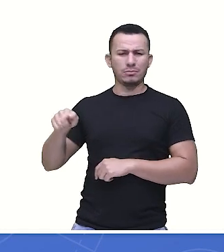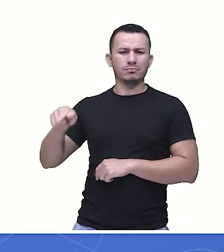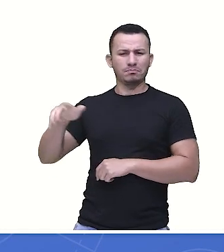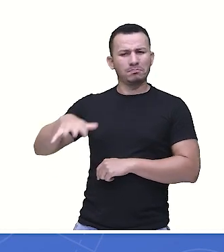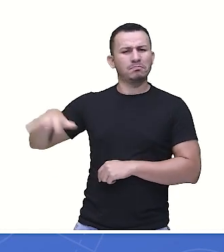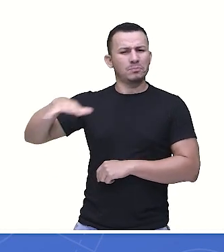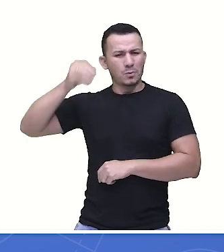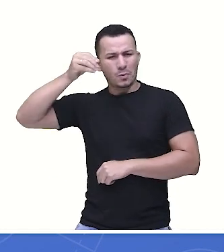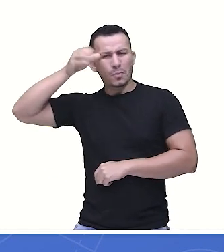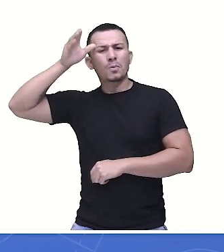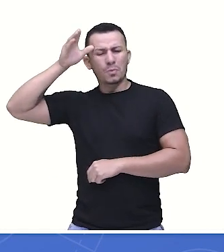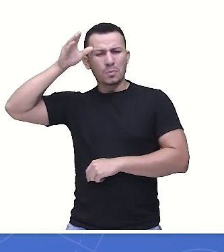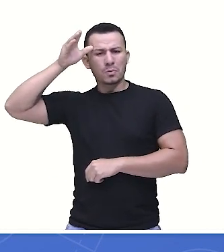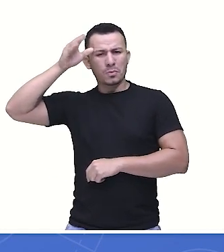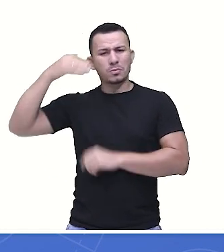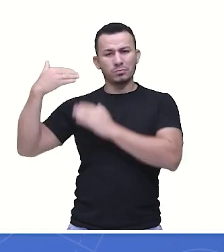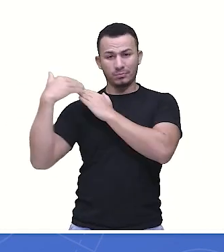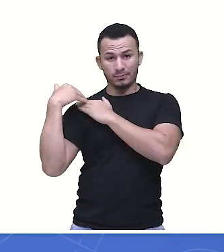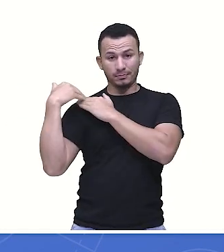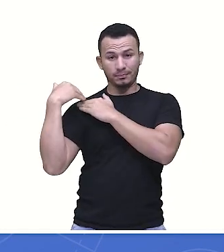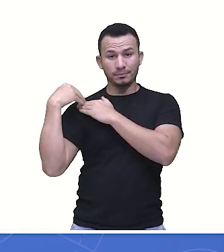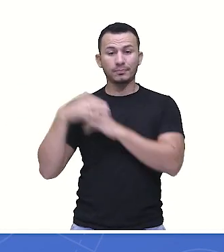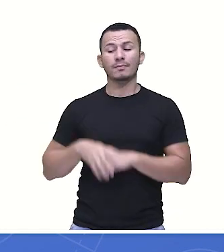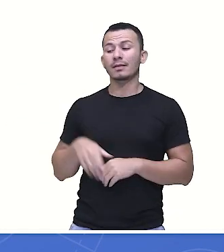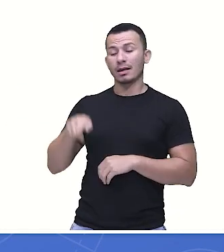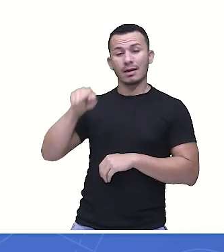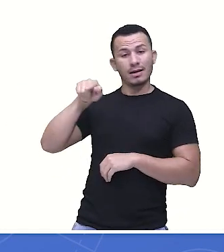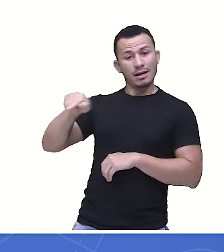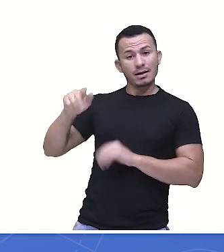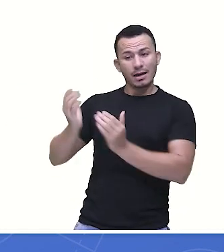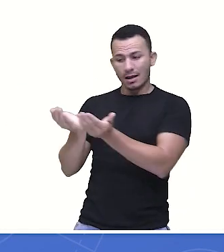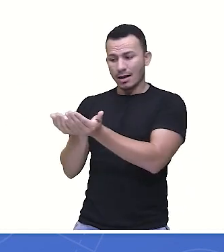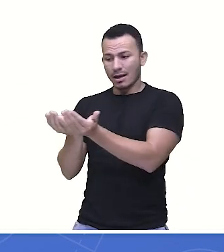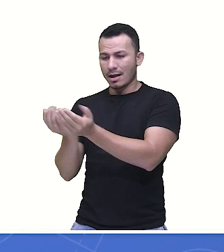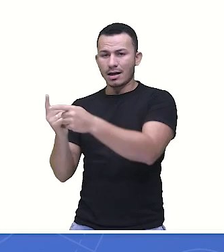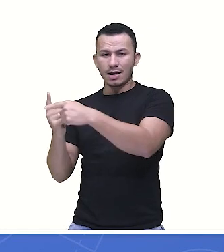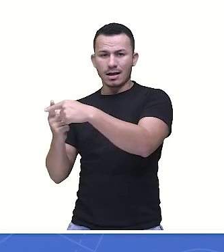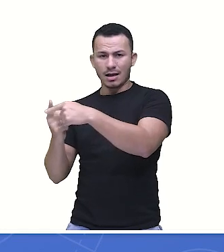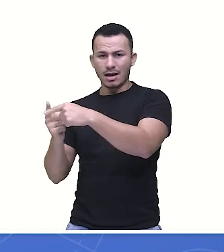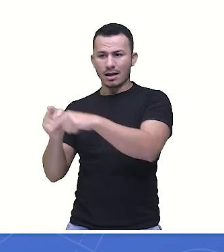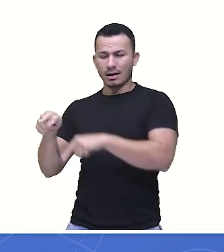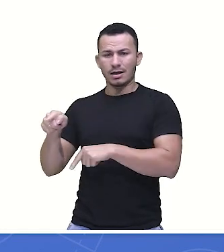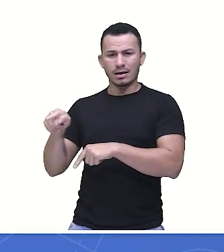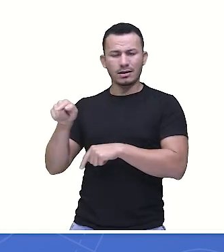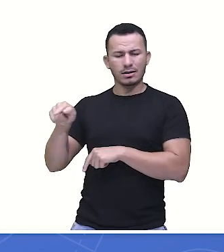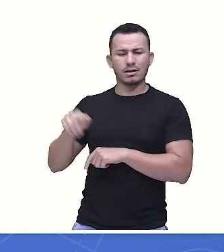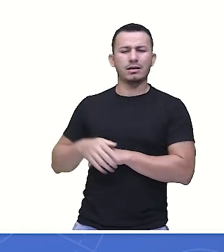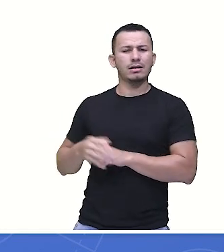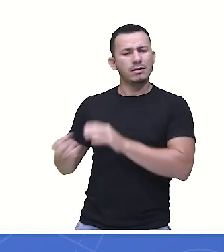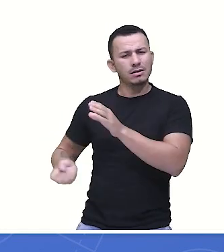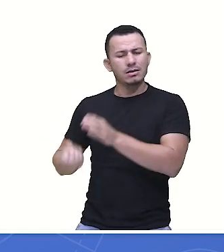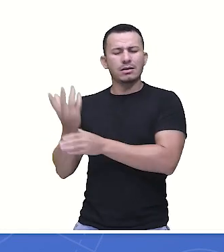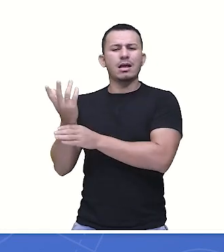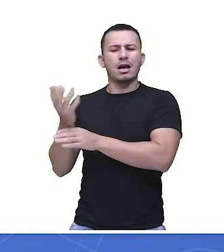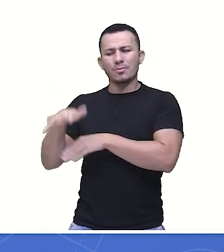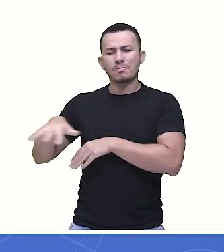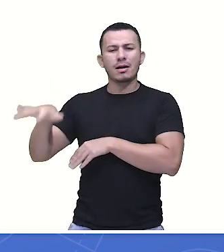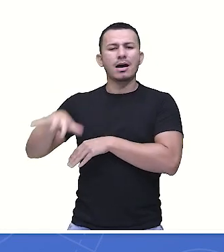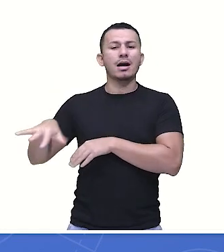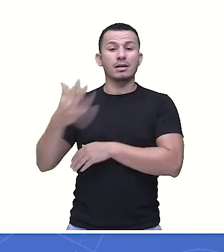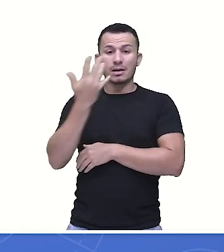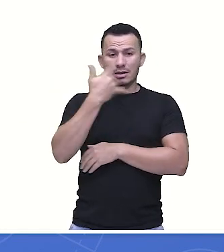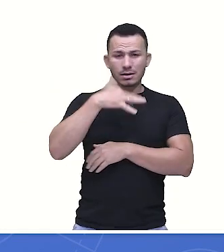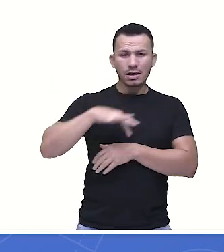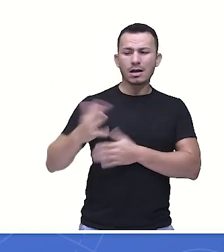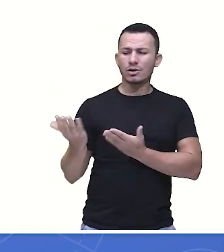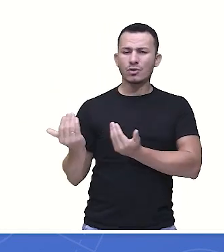e elas criaram, principalmente os mosteiros ali, onde as crianças, os jovens